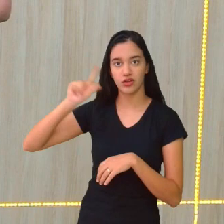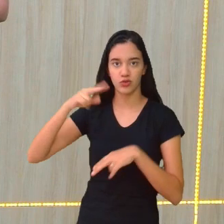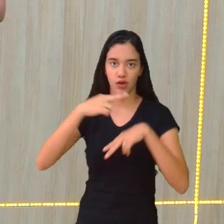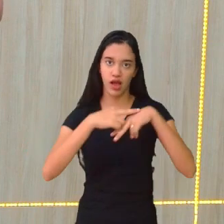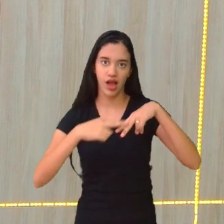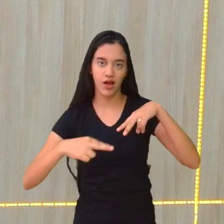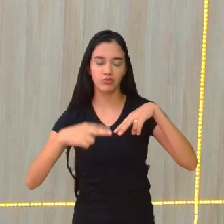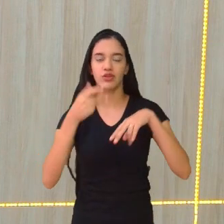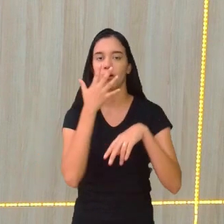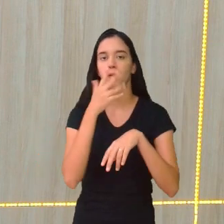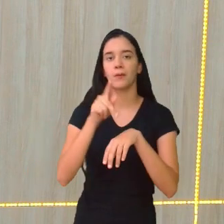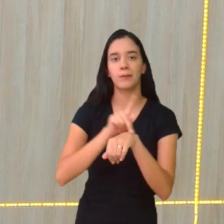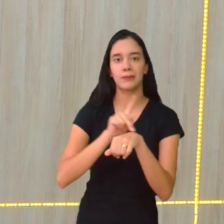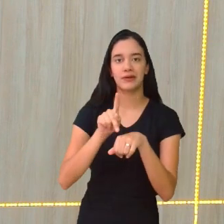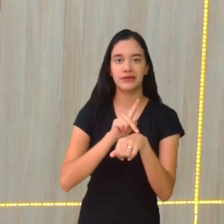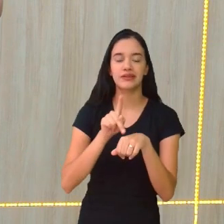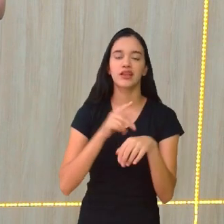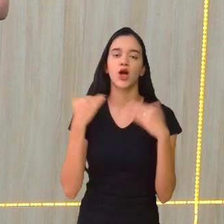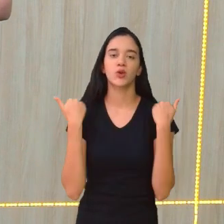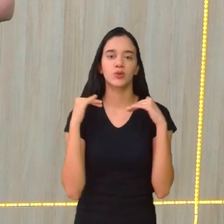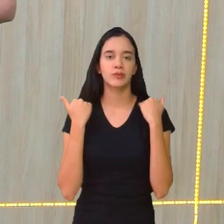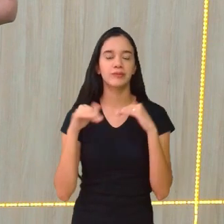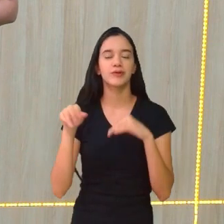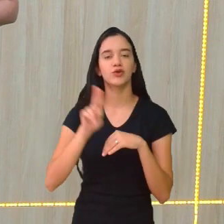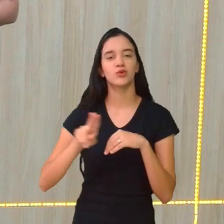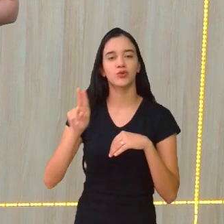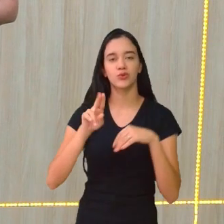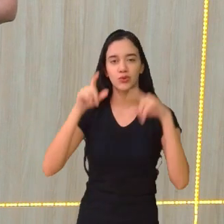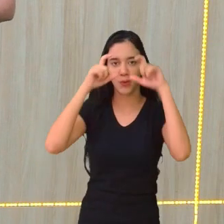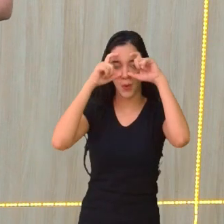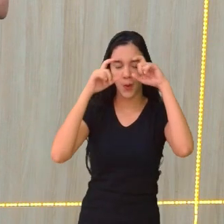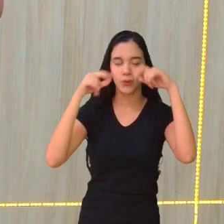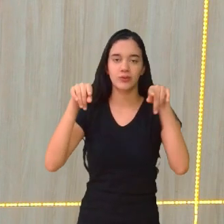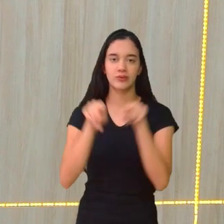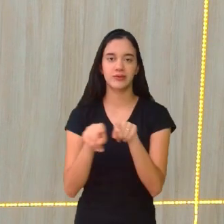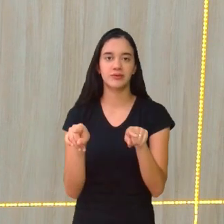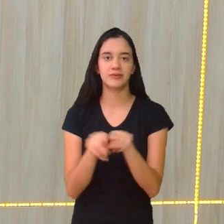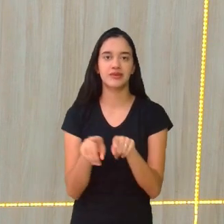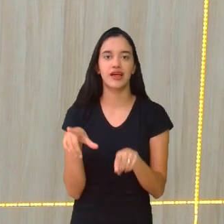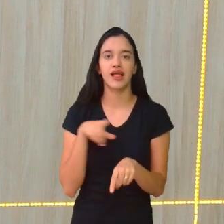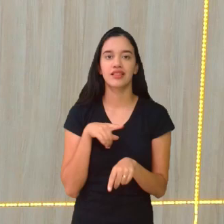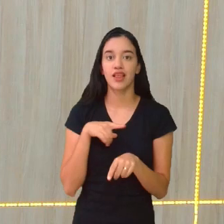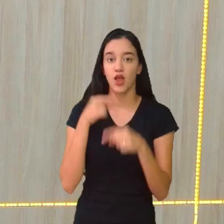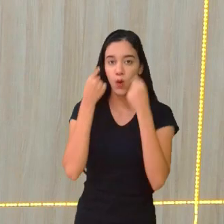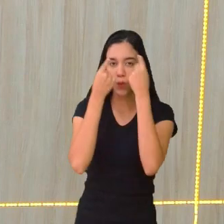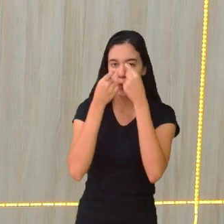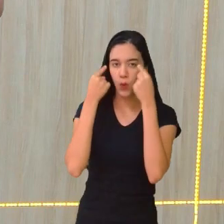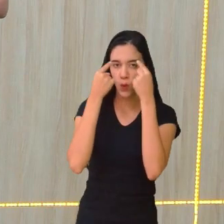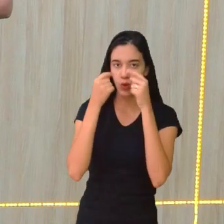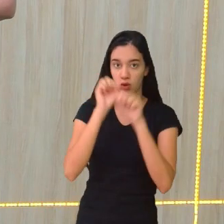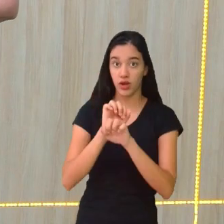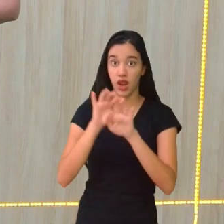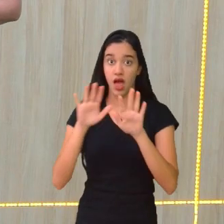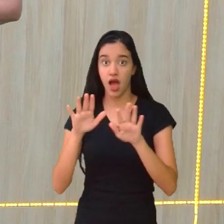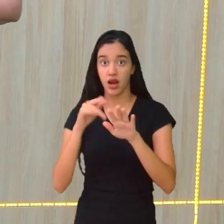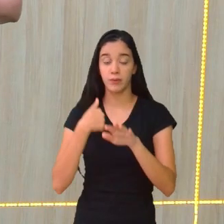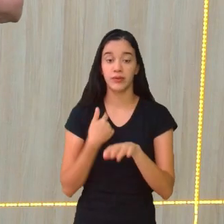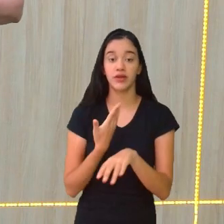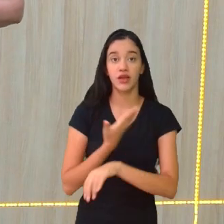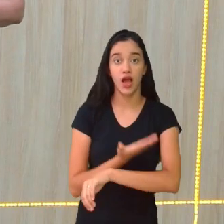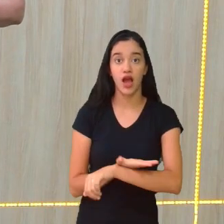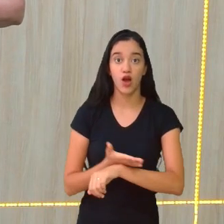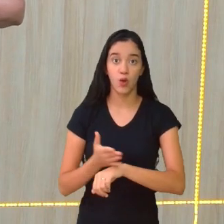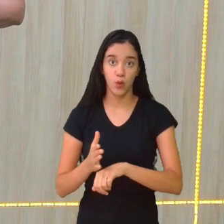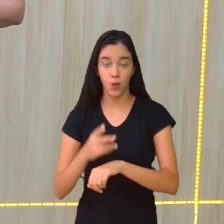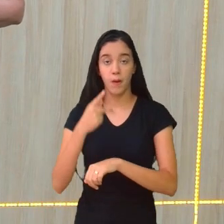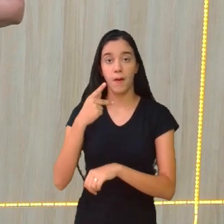preta, tenho cabelo tamanho médio, uso óculos, tenho olhos claros, sou de cor parda, estou em